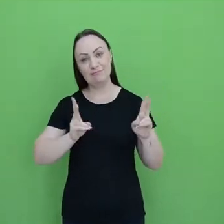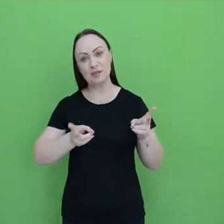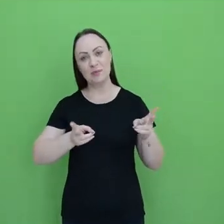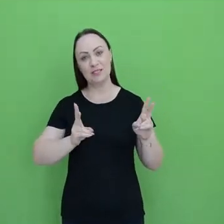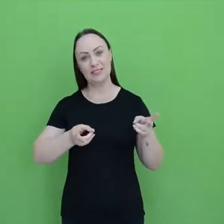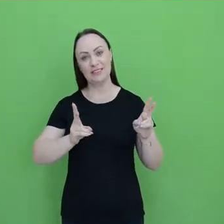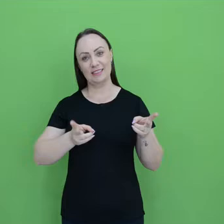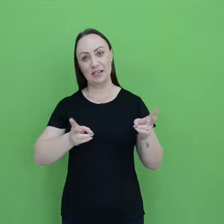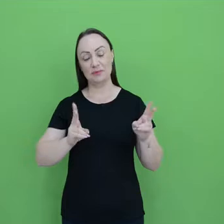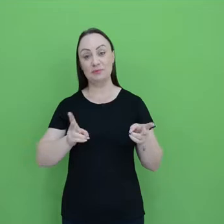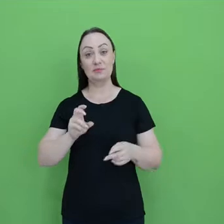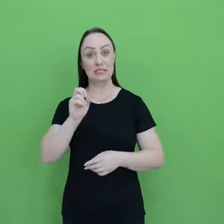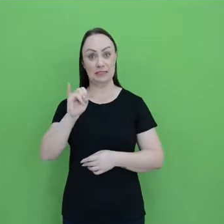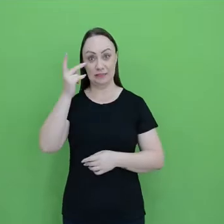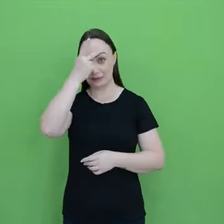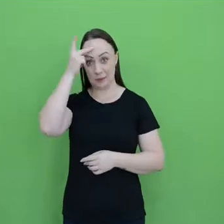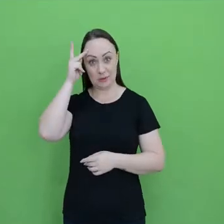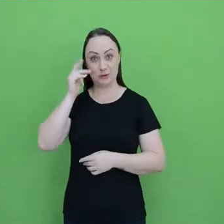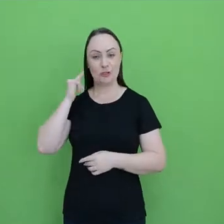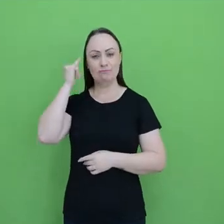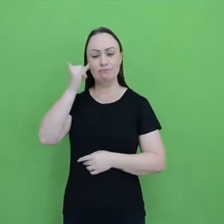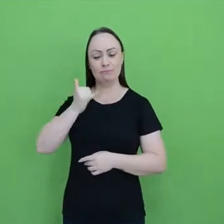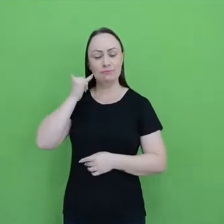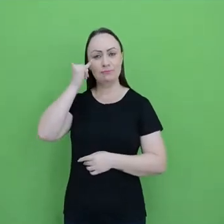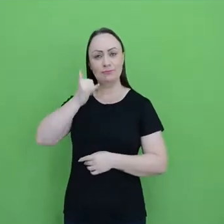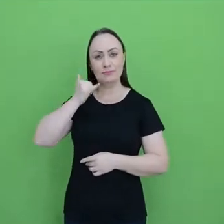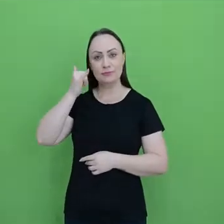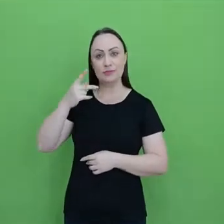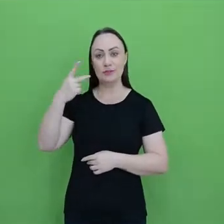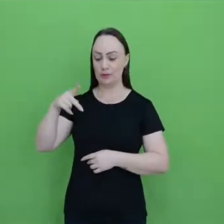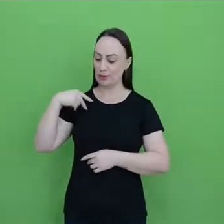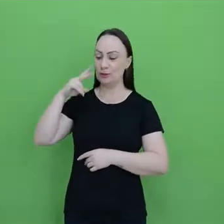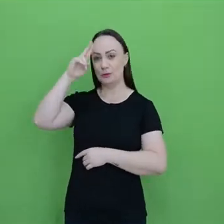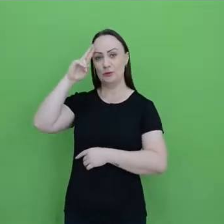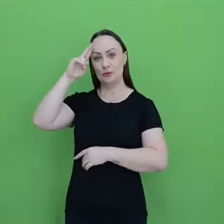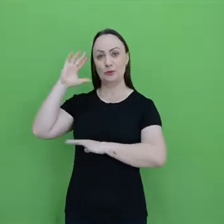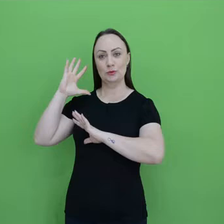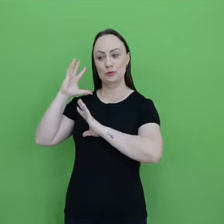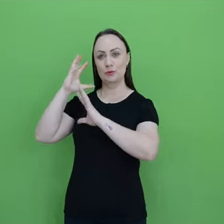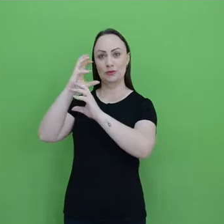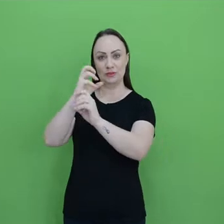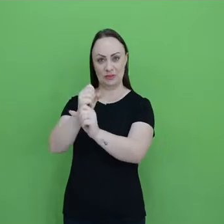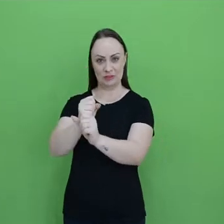e permanecerá, enquanto alguém narrar aqui a sua saga.